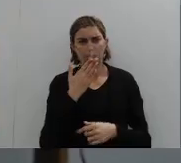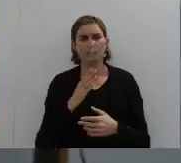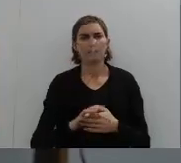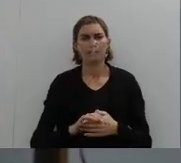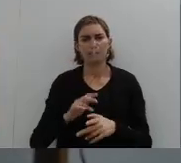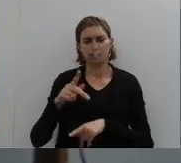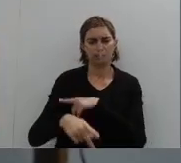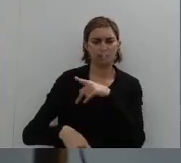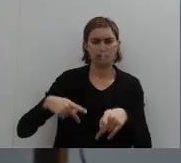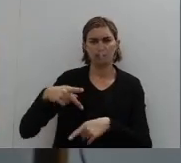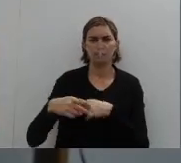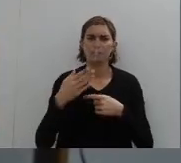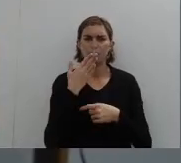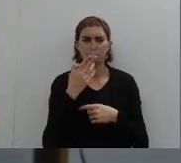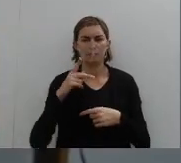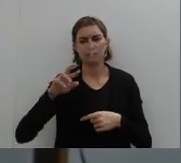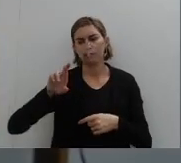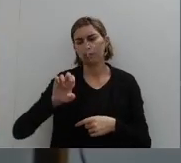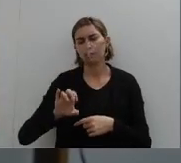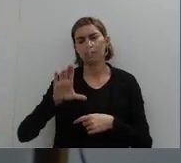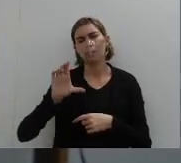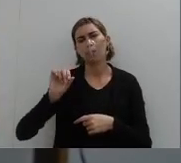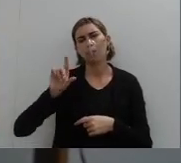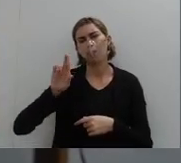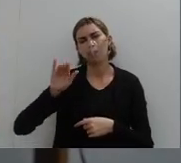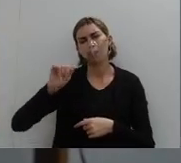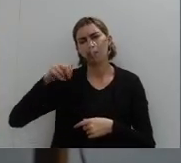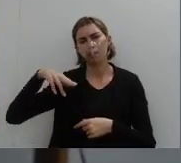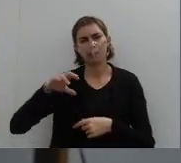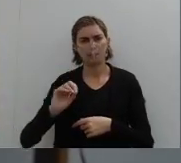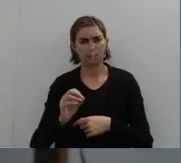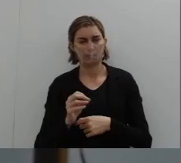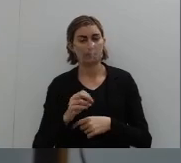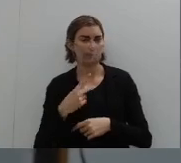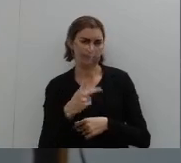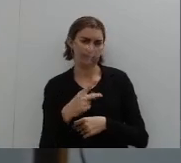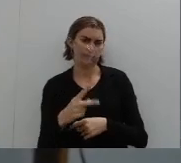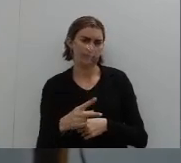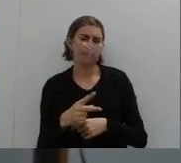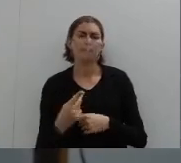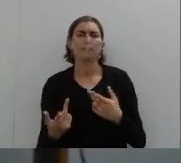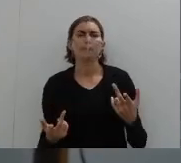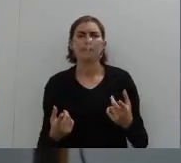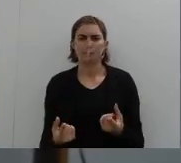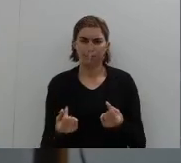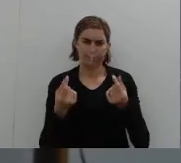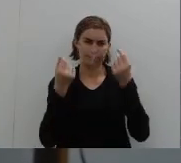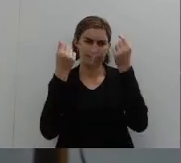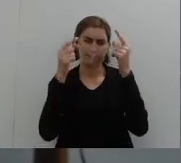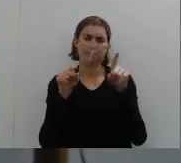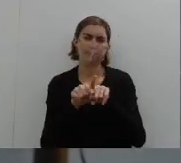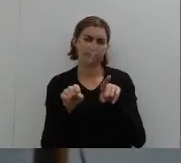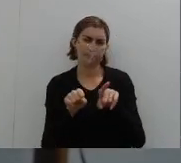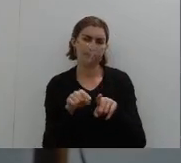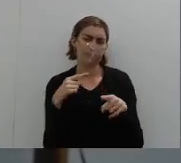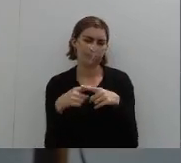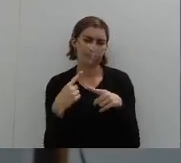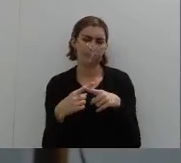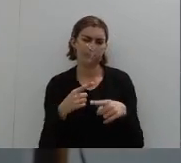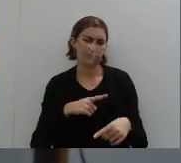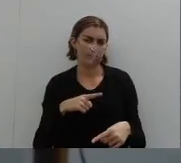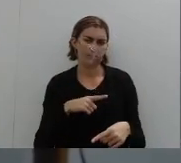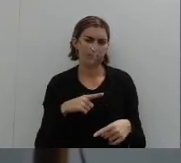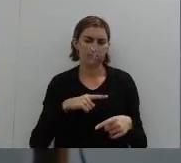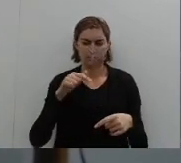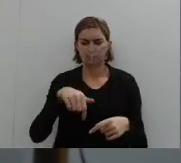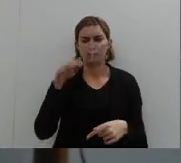pelos povos pré-colombianos, né? E aí a economia também, porque aí a gente tinha,